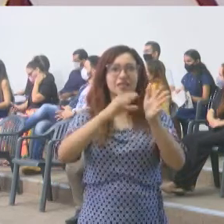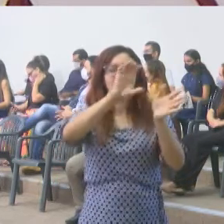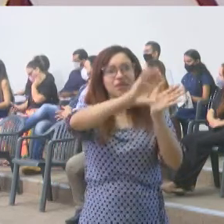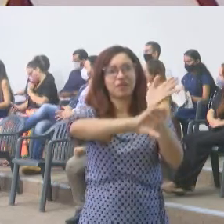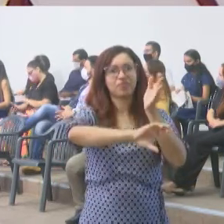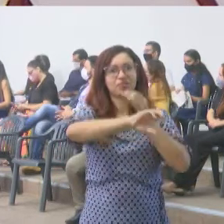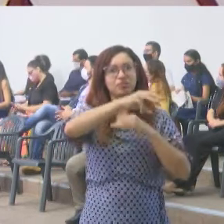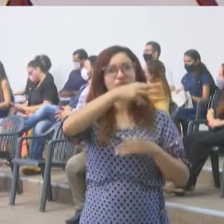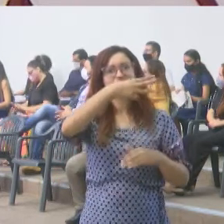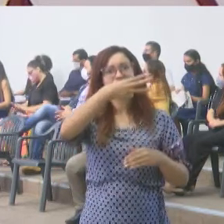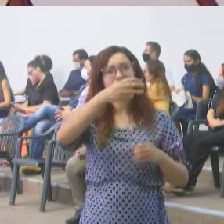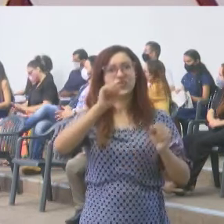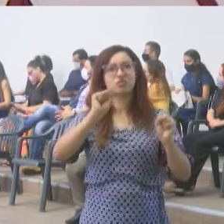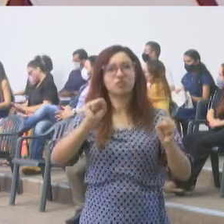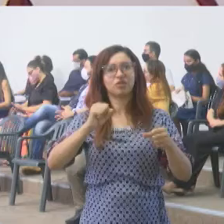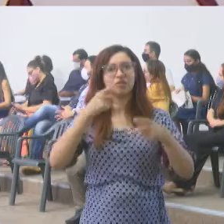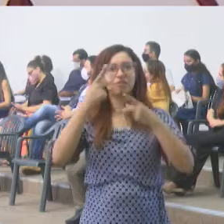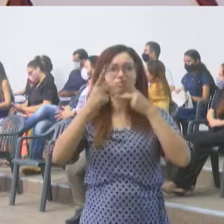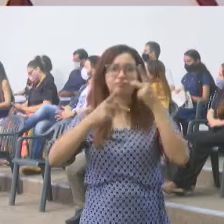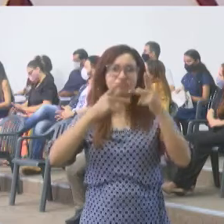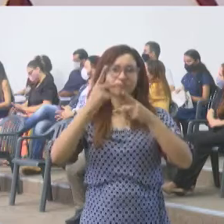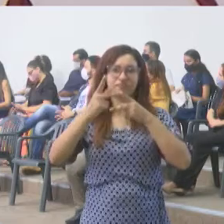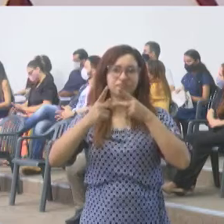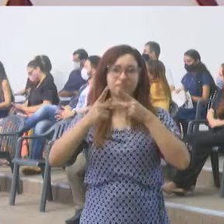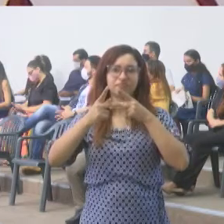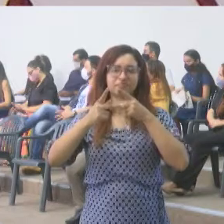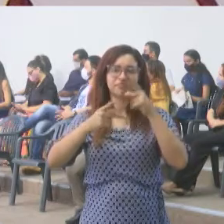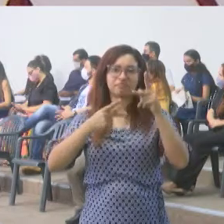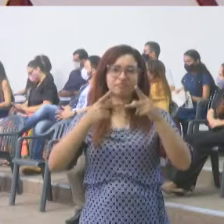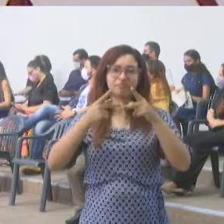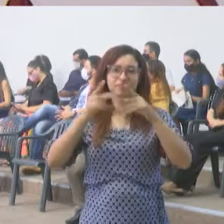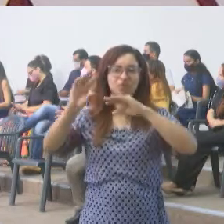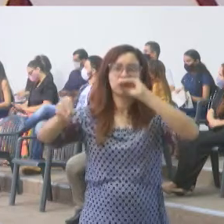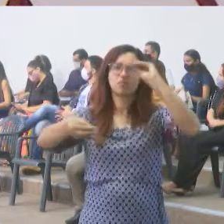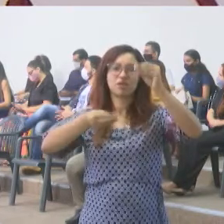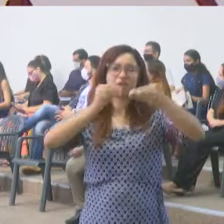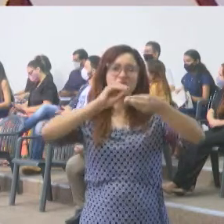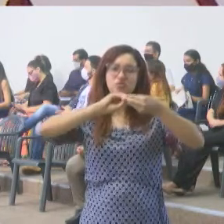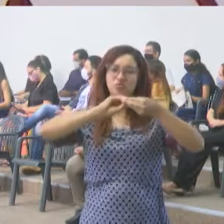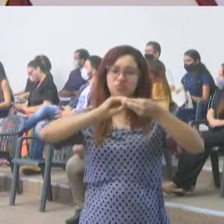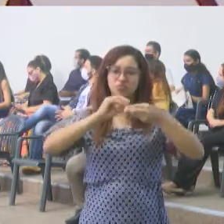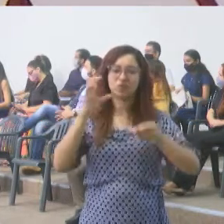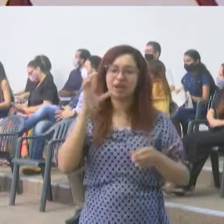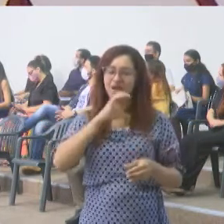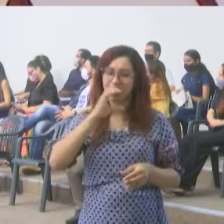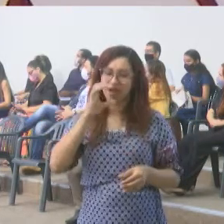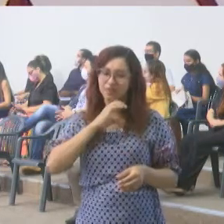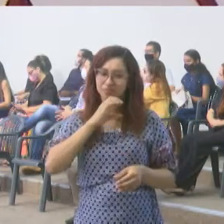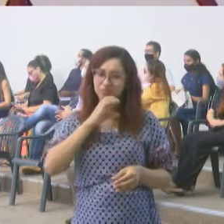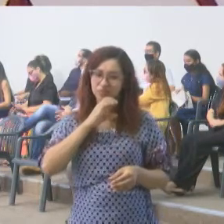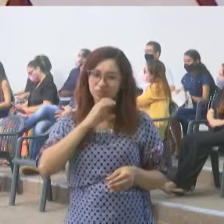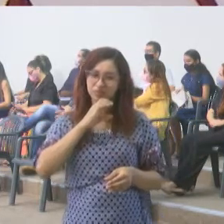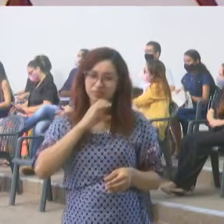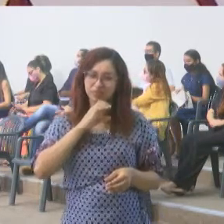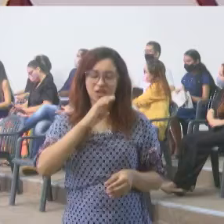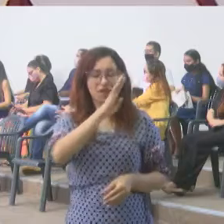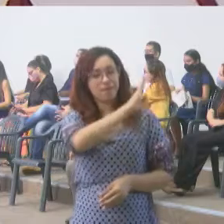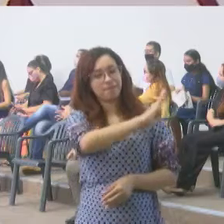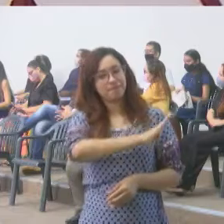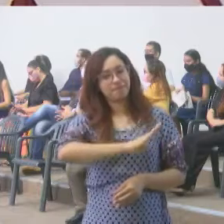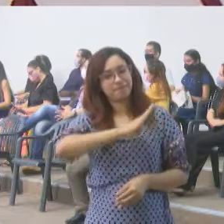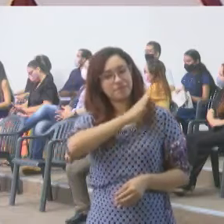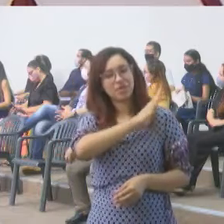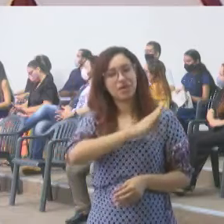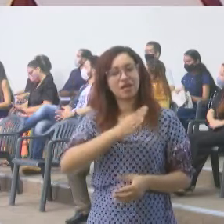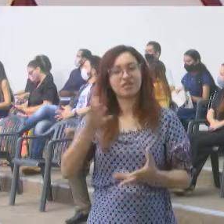podemos ressaltar, e fazendo rapidinho, só recapitulando o finalzinho do capítulo 3, primeiro, Boaz e Ruth claramente têm